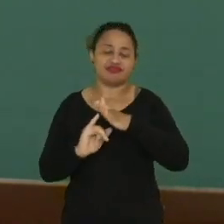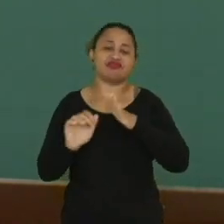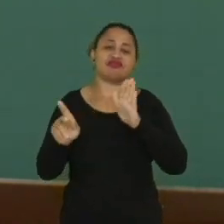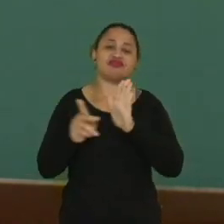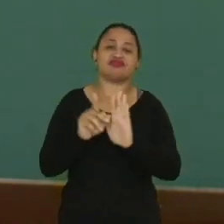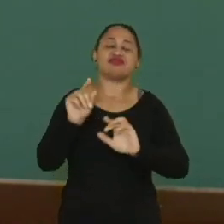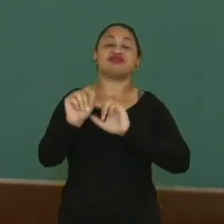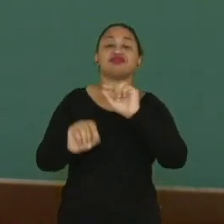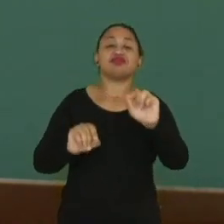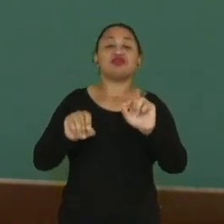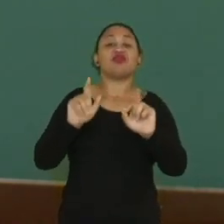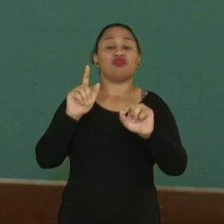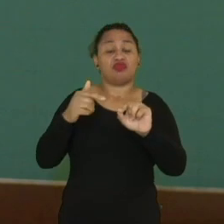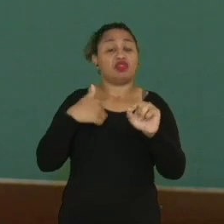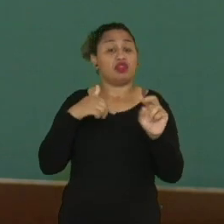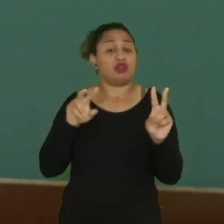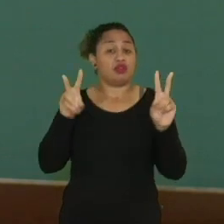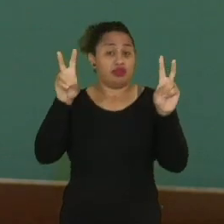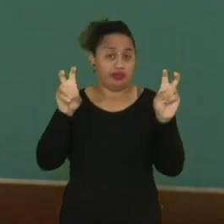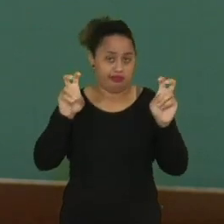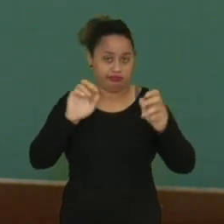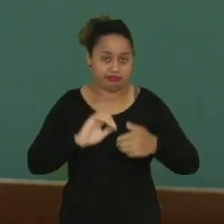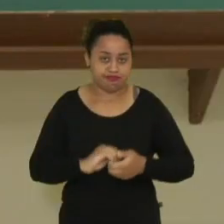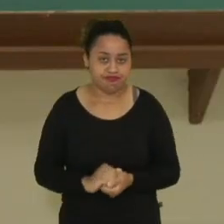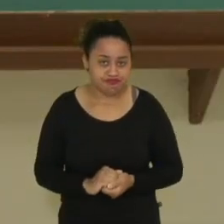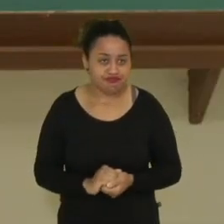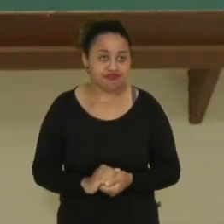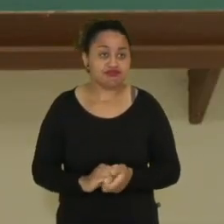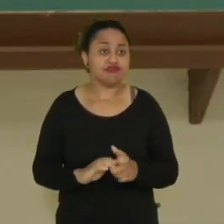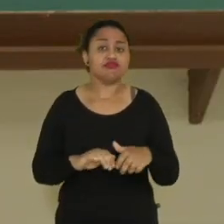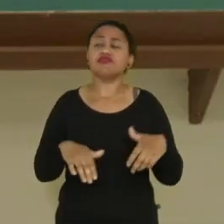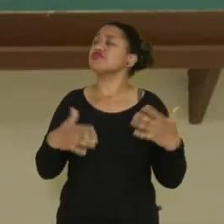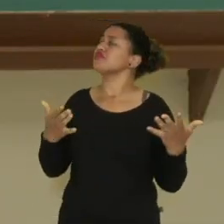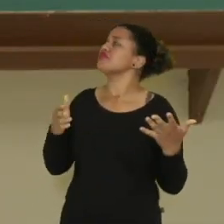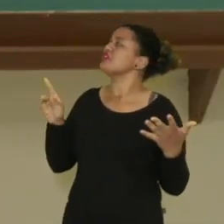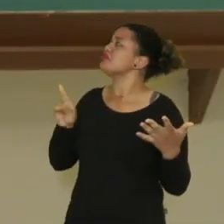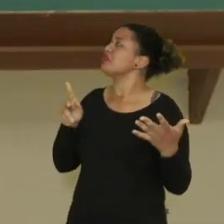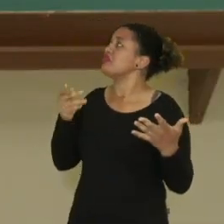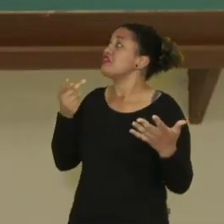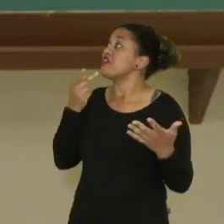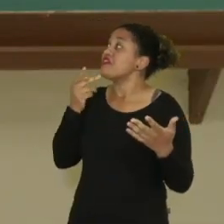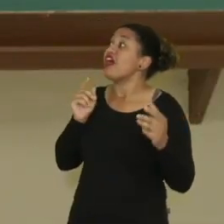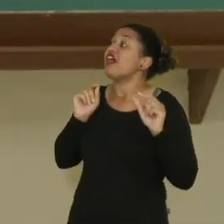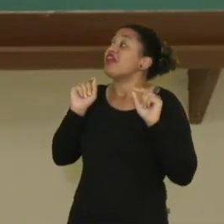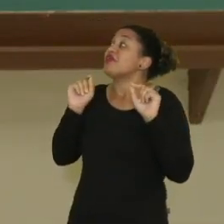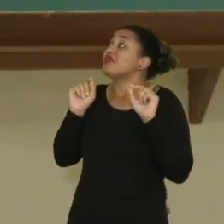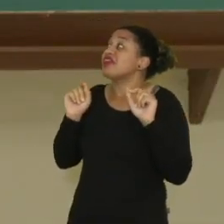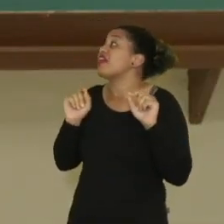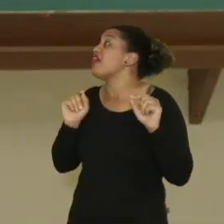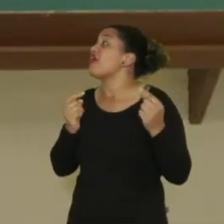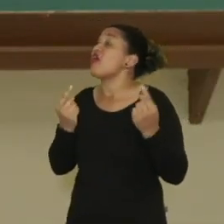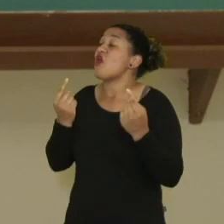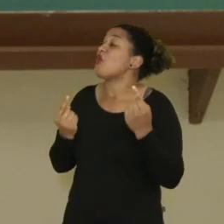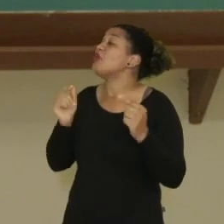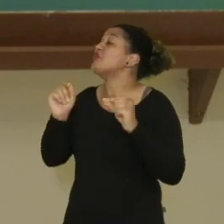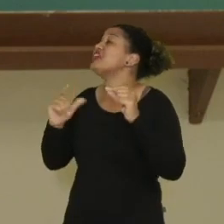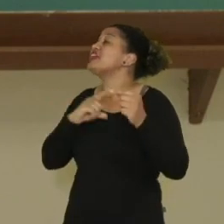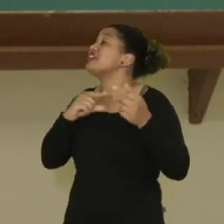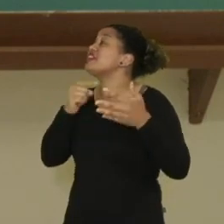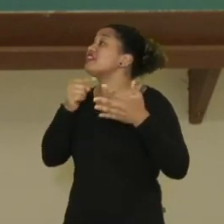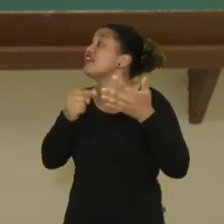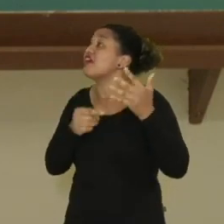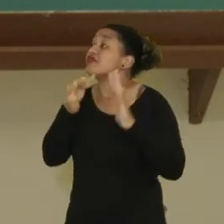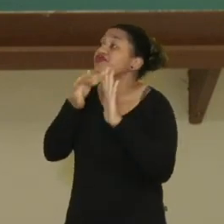respeito de um determinado assunto. Prof, conta só para mim, qual é a composição de um editorial,